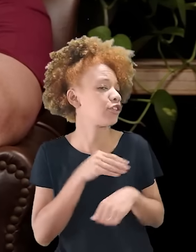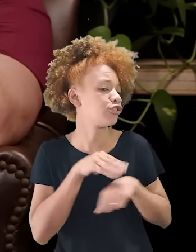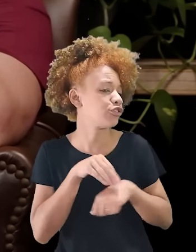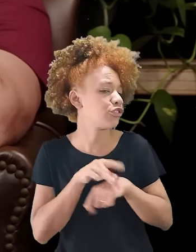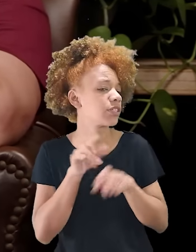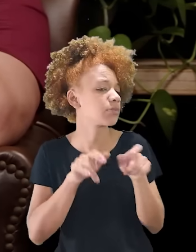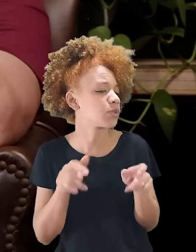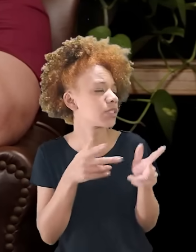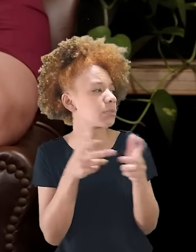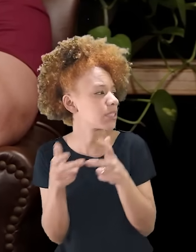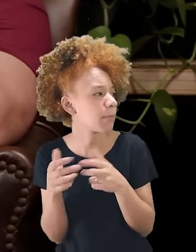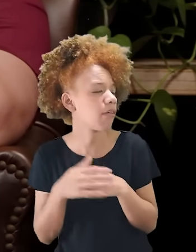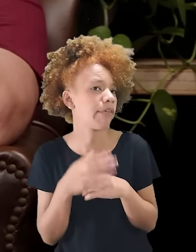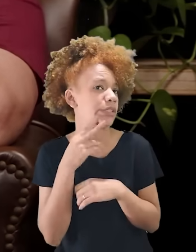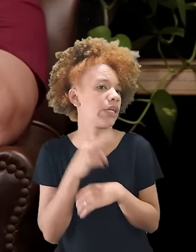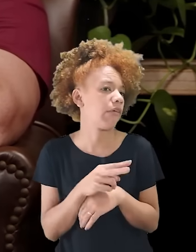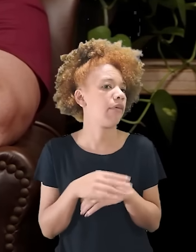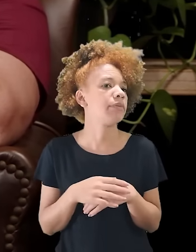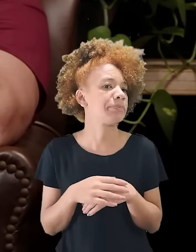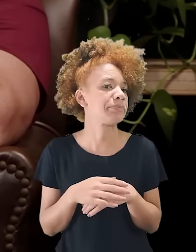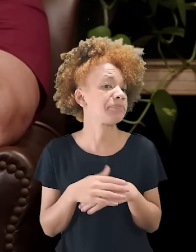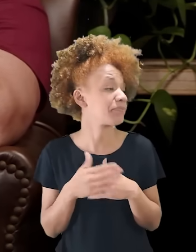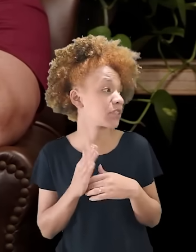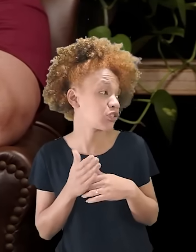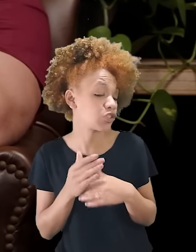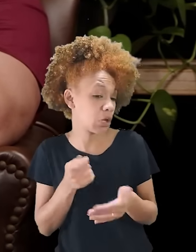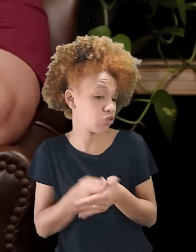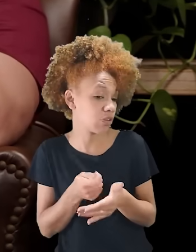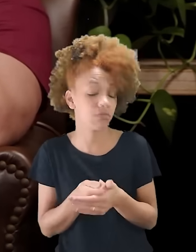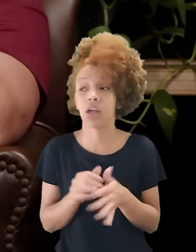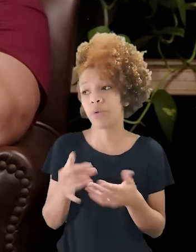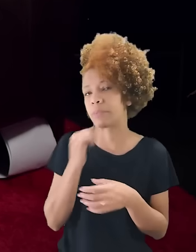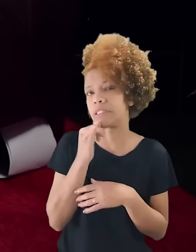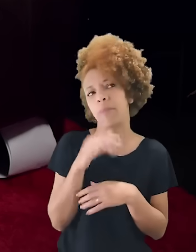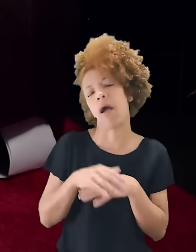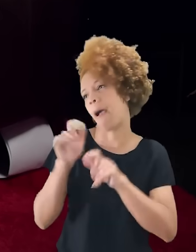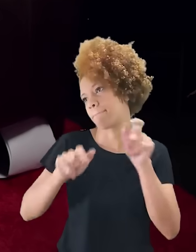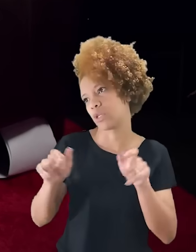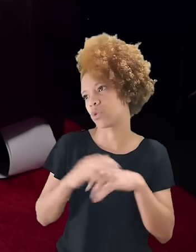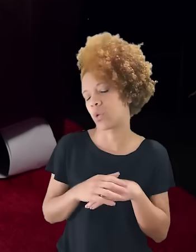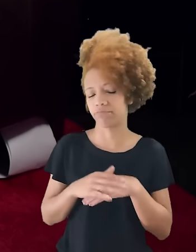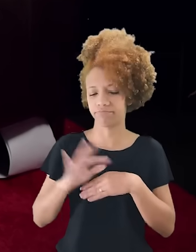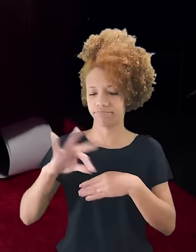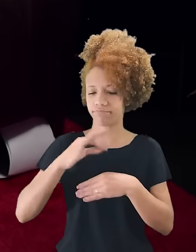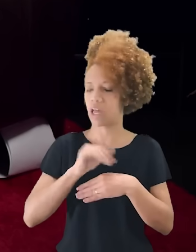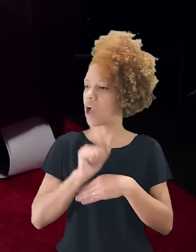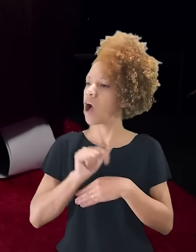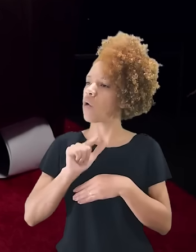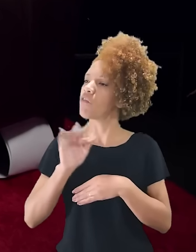assim pra pessoa perceber através desse olhar já já exigente teu assim quando a pessoa por exemplo ela tá de